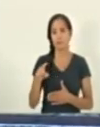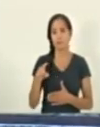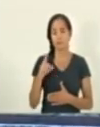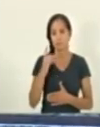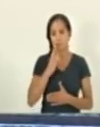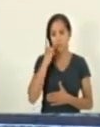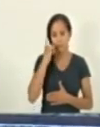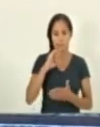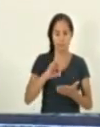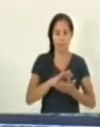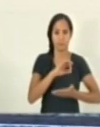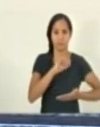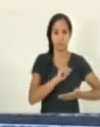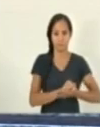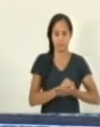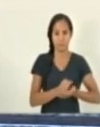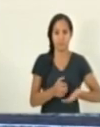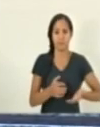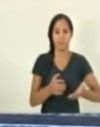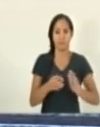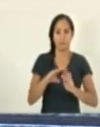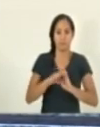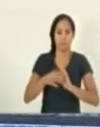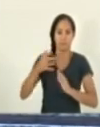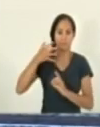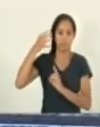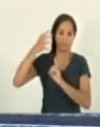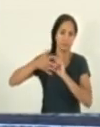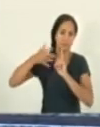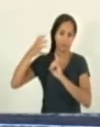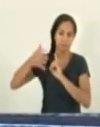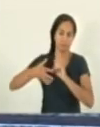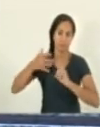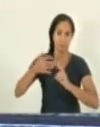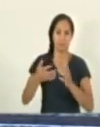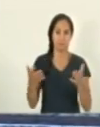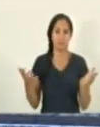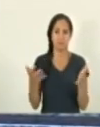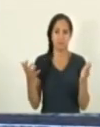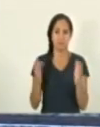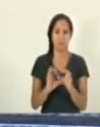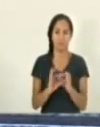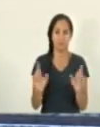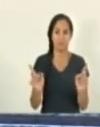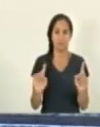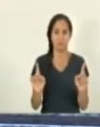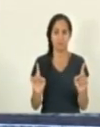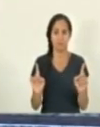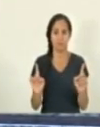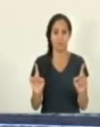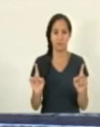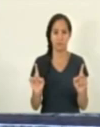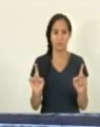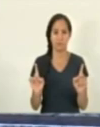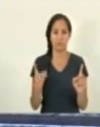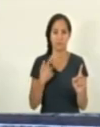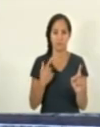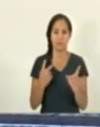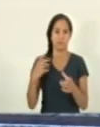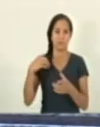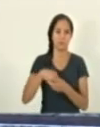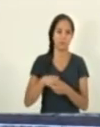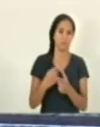dos oradores, se eles poderiam abrir mão de não se manifestar hoje para que nós pudéssemos colocar na pauta o orçamento